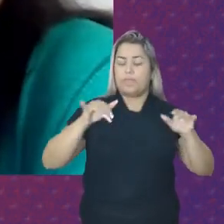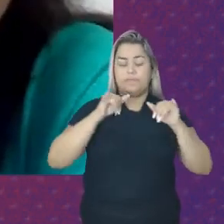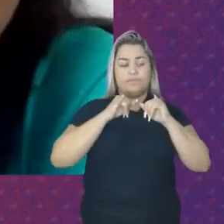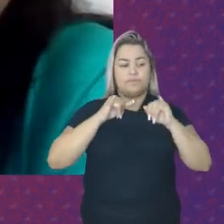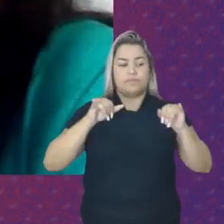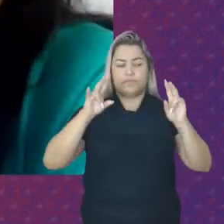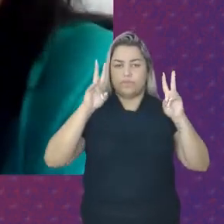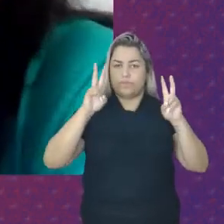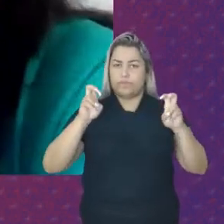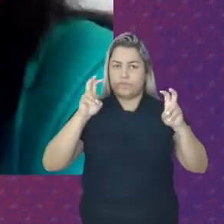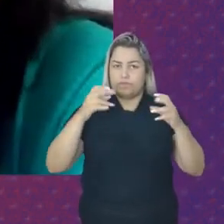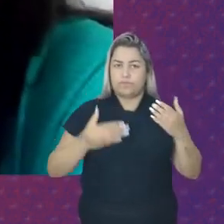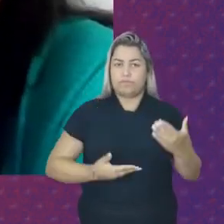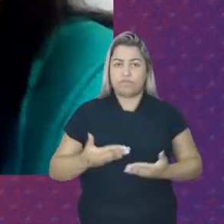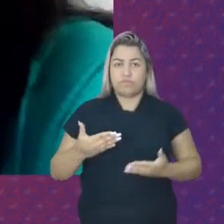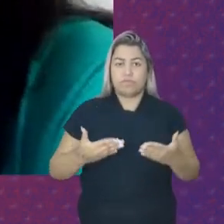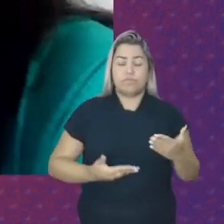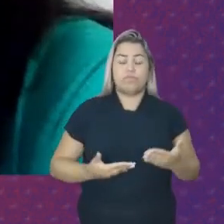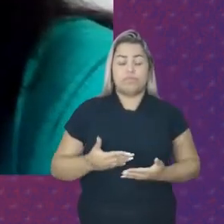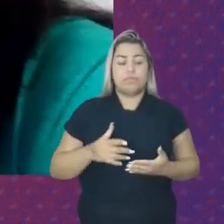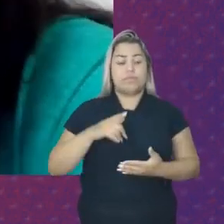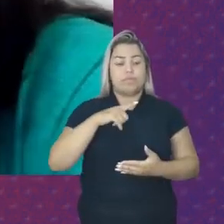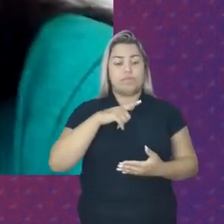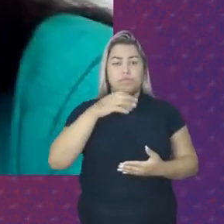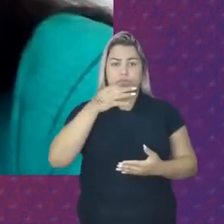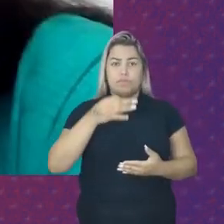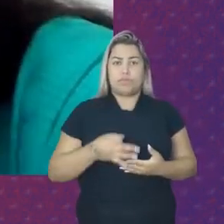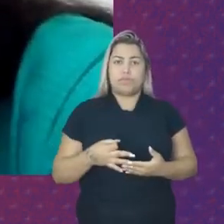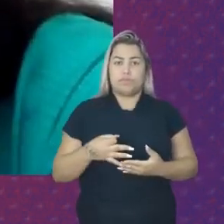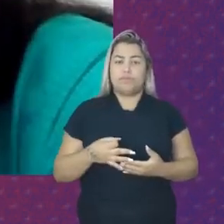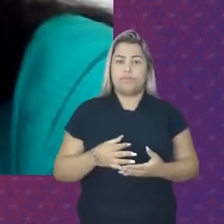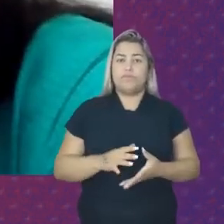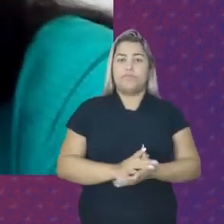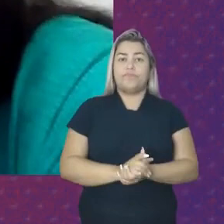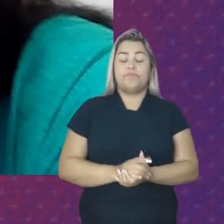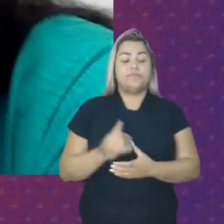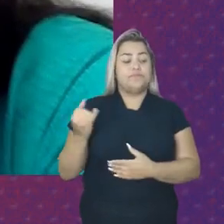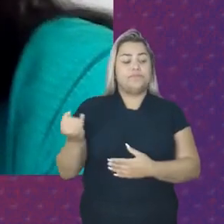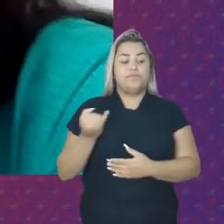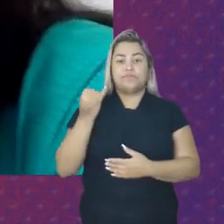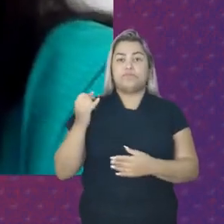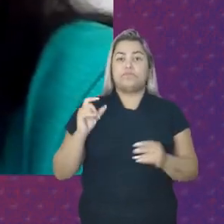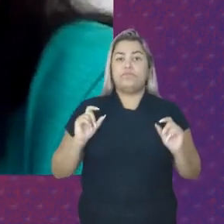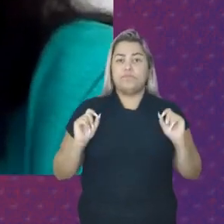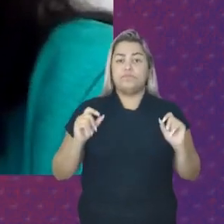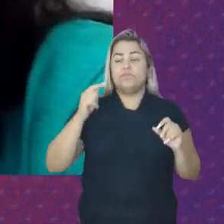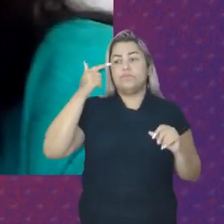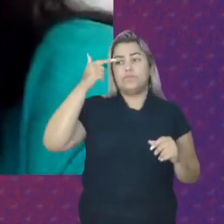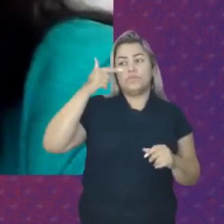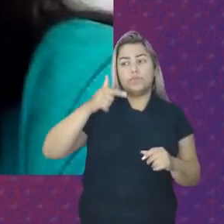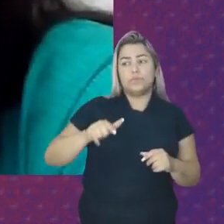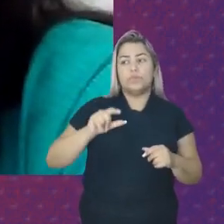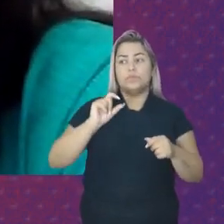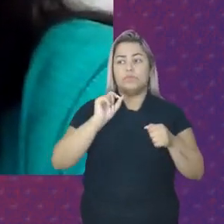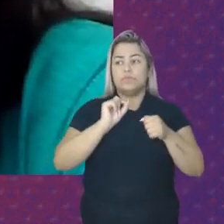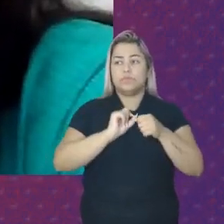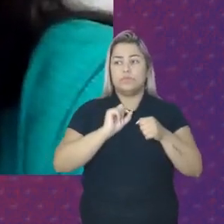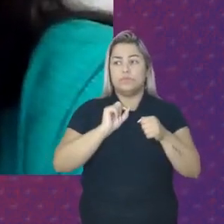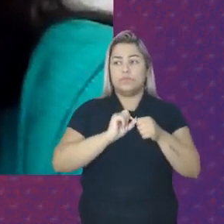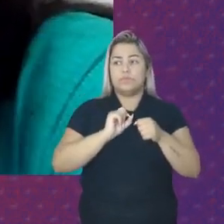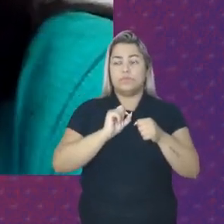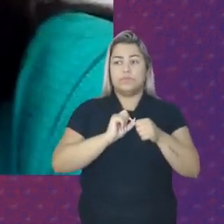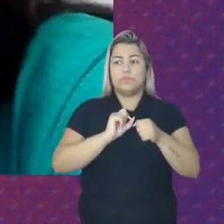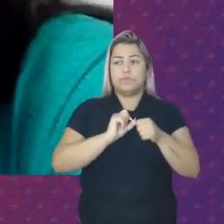sobre serviços, por isso ela sempre tem que estar bem atualizada, e ela, mais importante ainda, consegue fazer